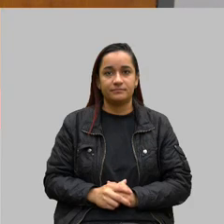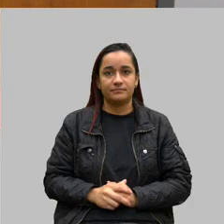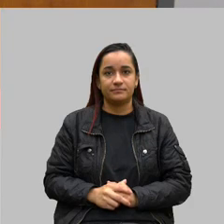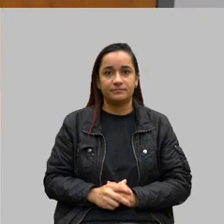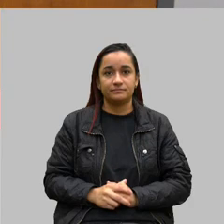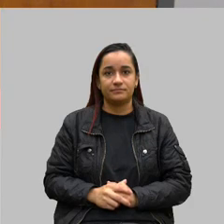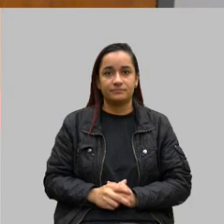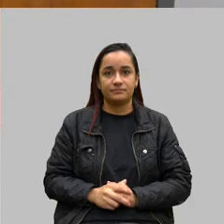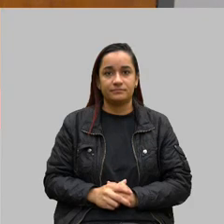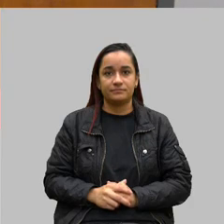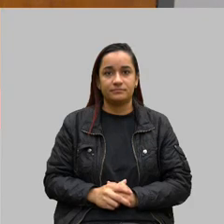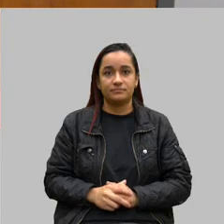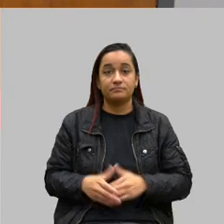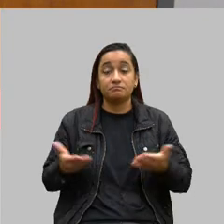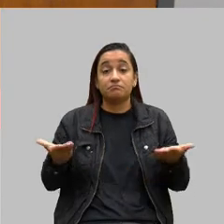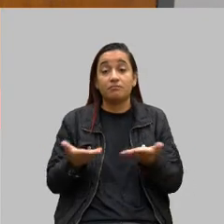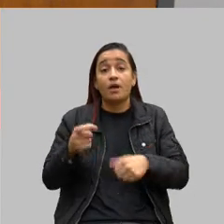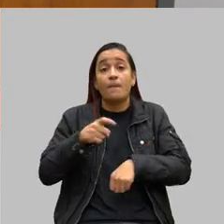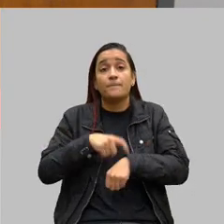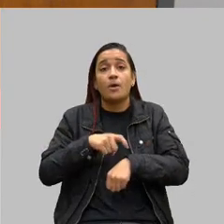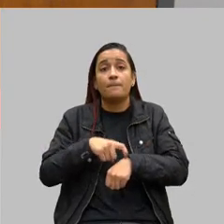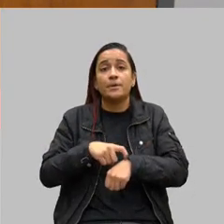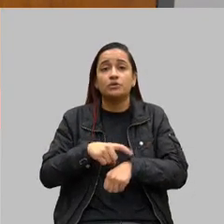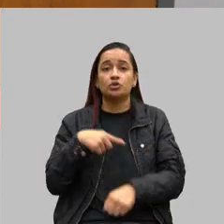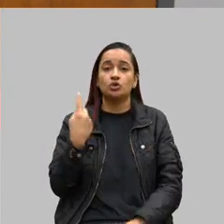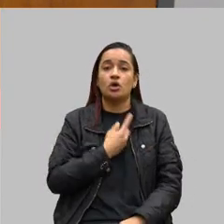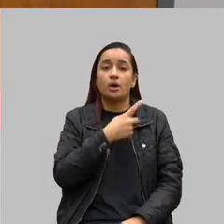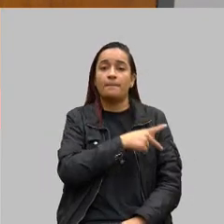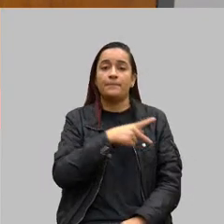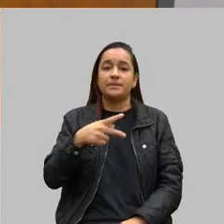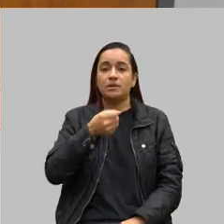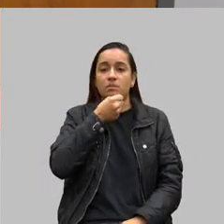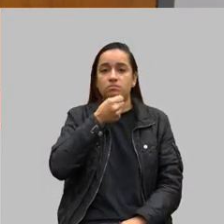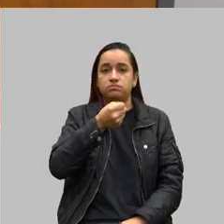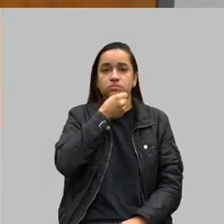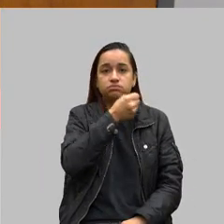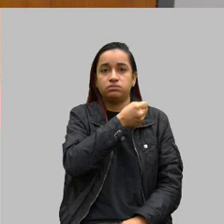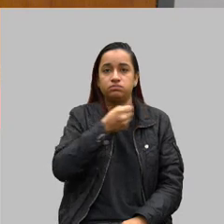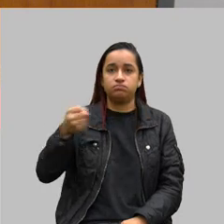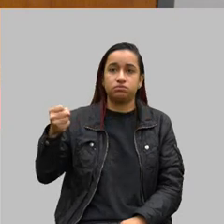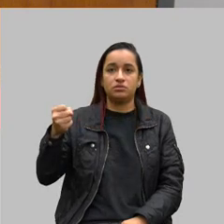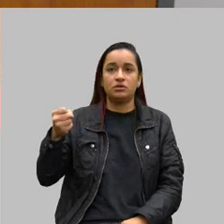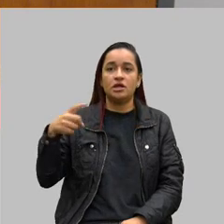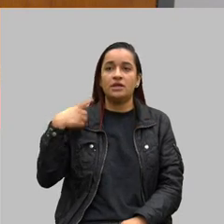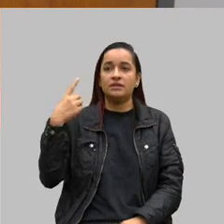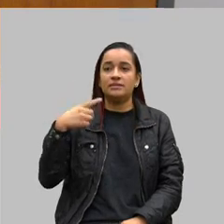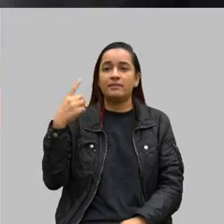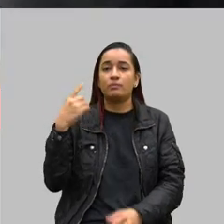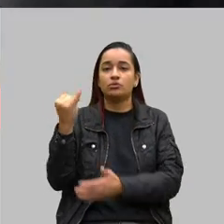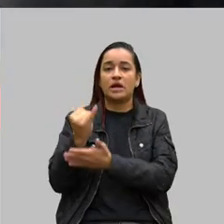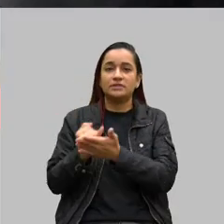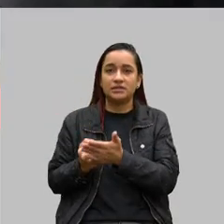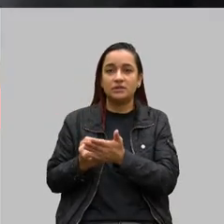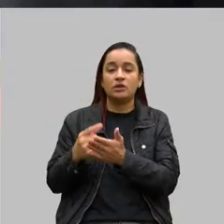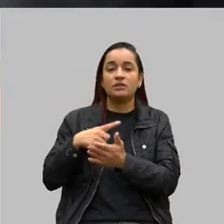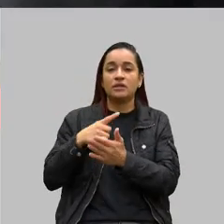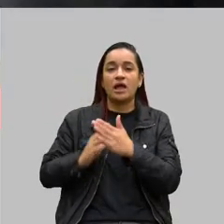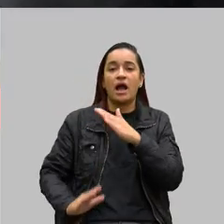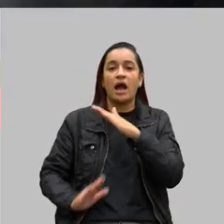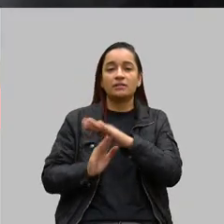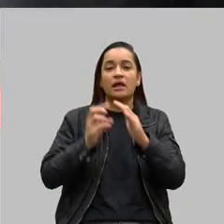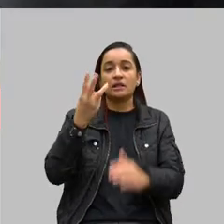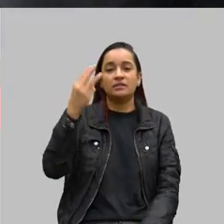palav nesse momento a presidência passará a palavra aos deputados inscritos que disporão de até 3 minutos para suas